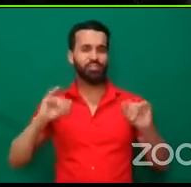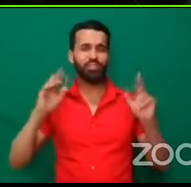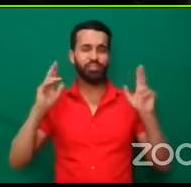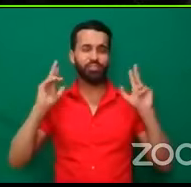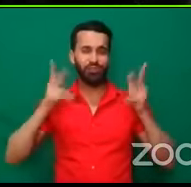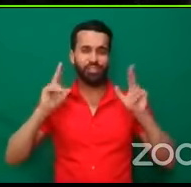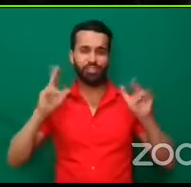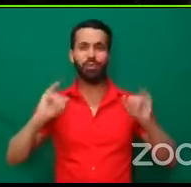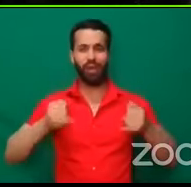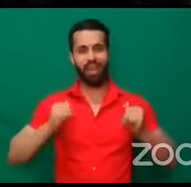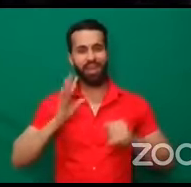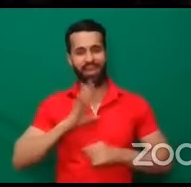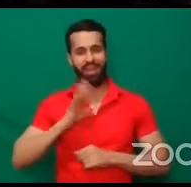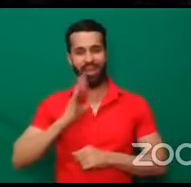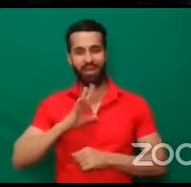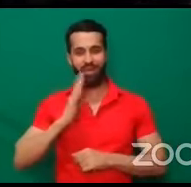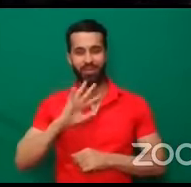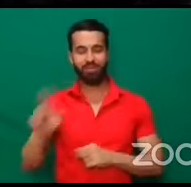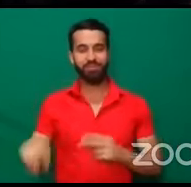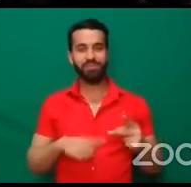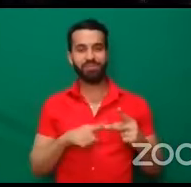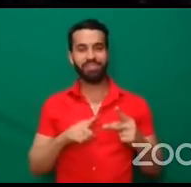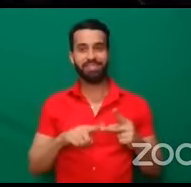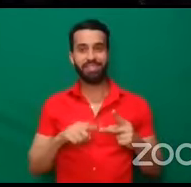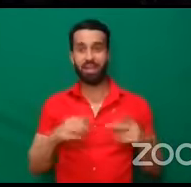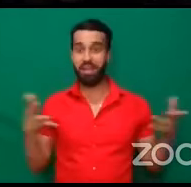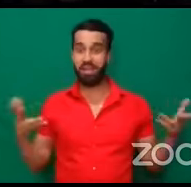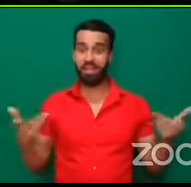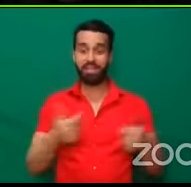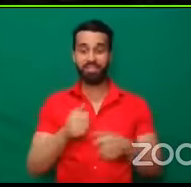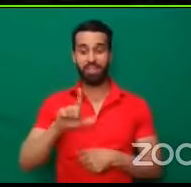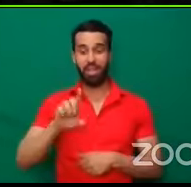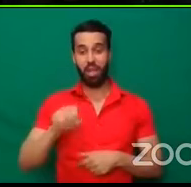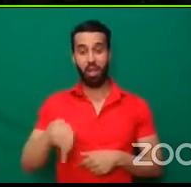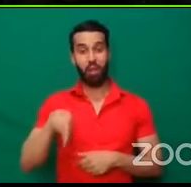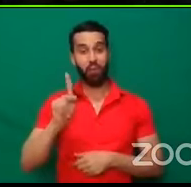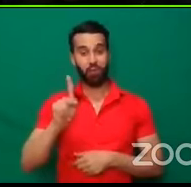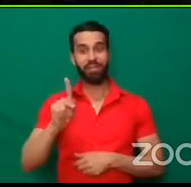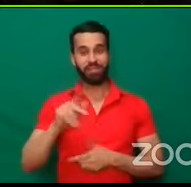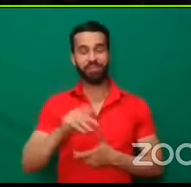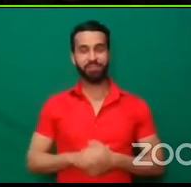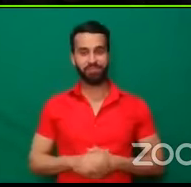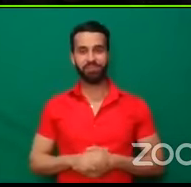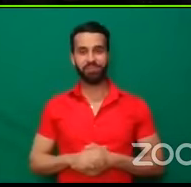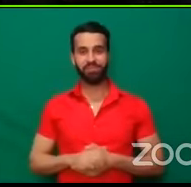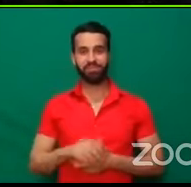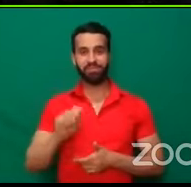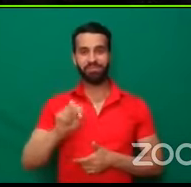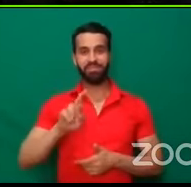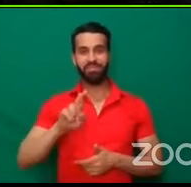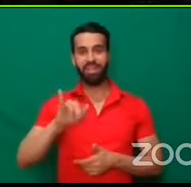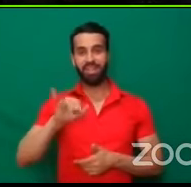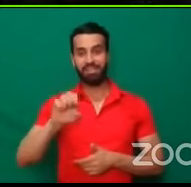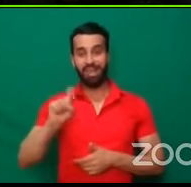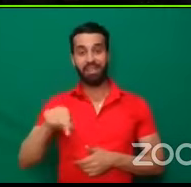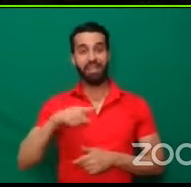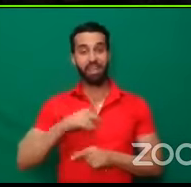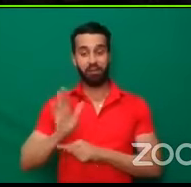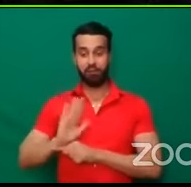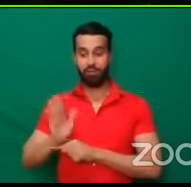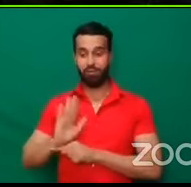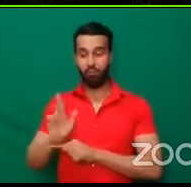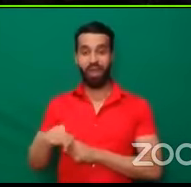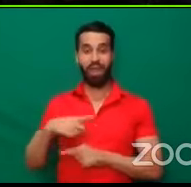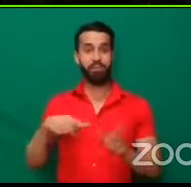Alex de Laura falou, grande Doug. Cara, a Alice, ela é uma grande produtora, ela tem muitos filmes, ela é de